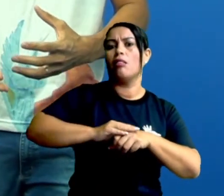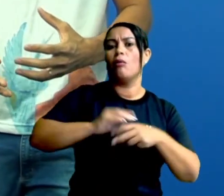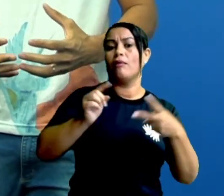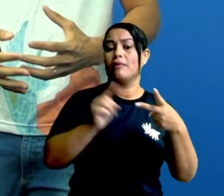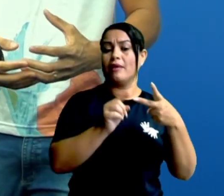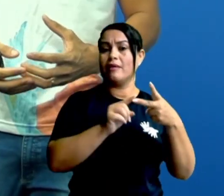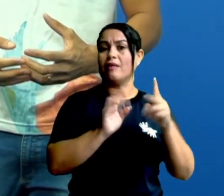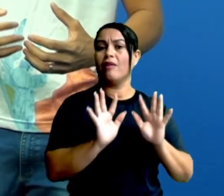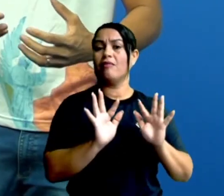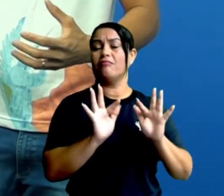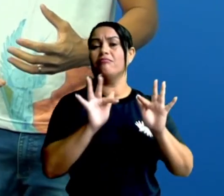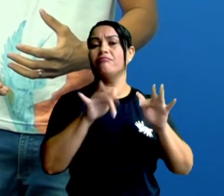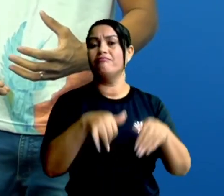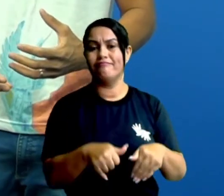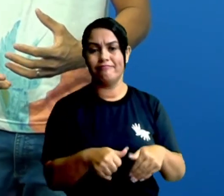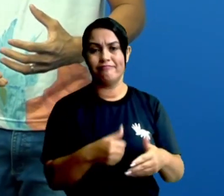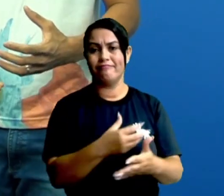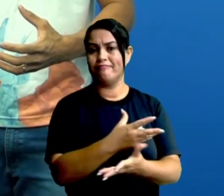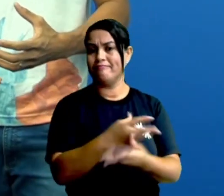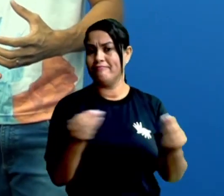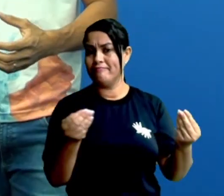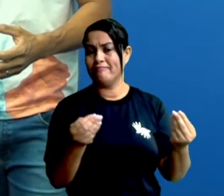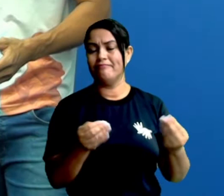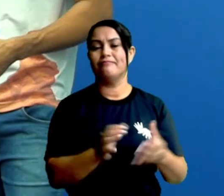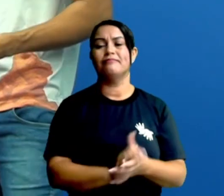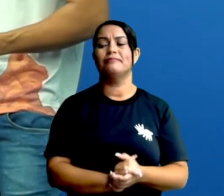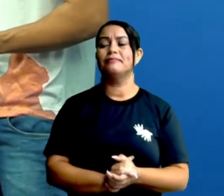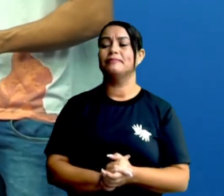fonte de energia vai deixar de existir, tá certo?